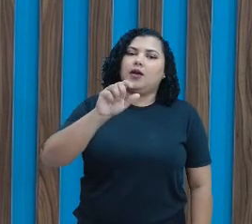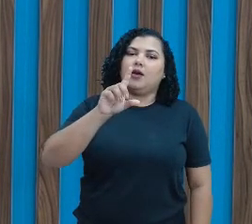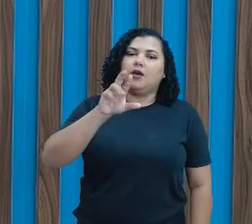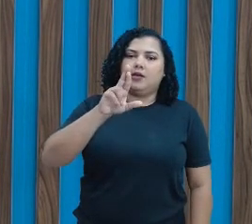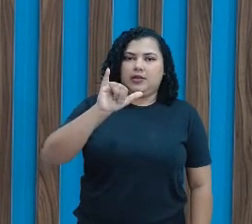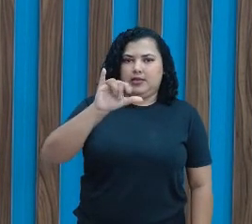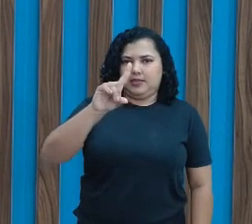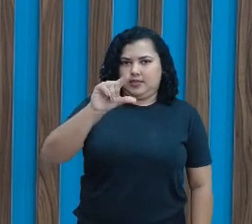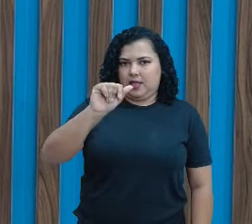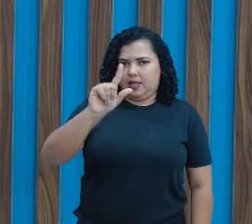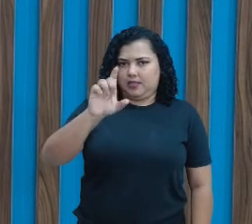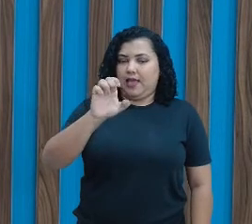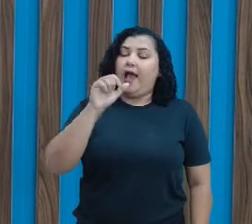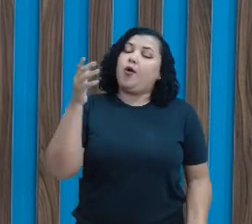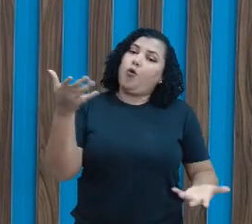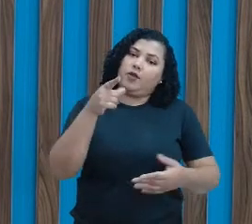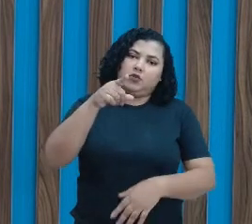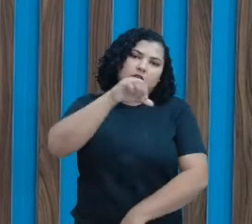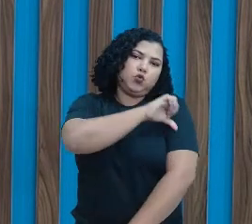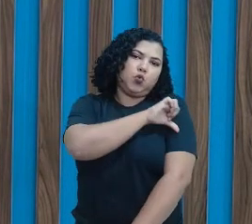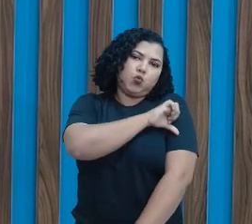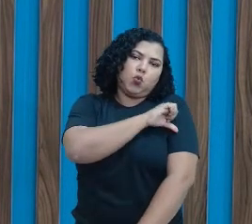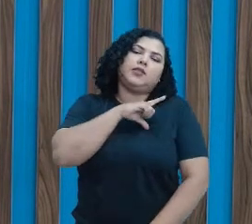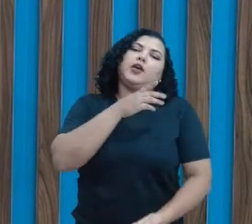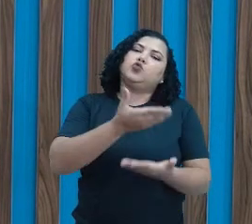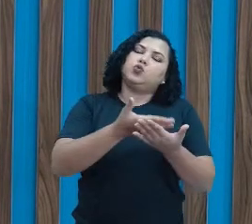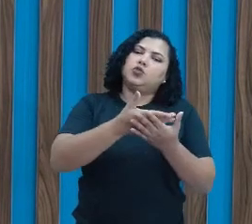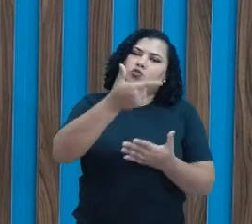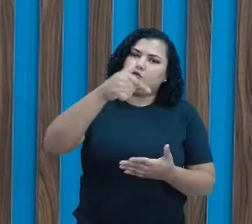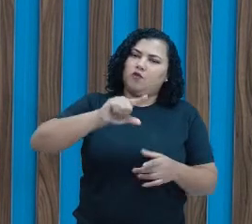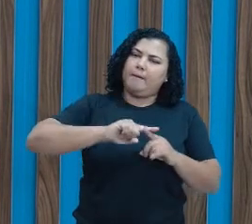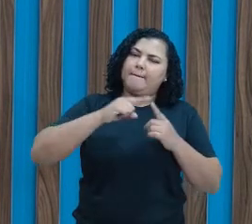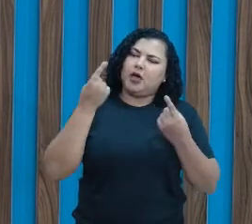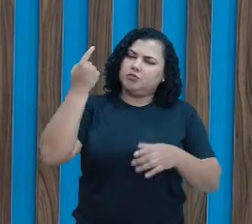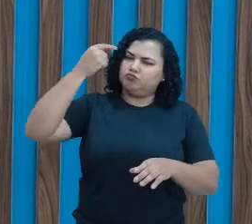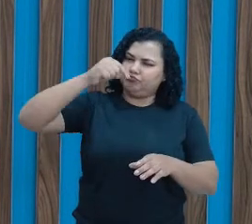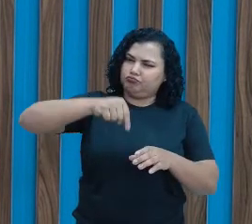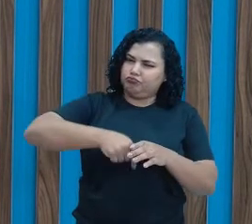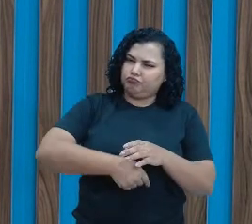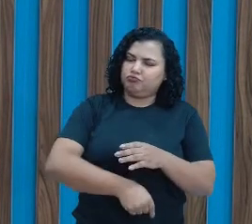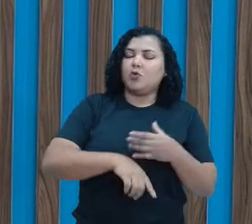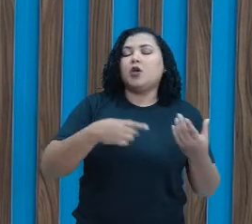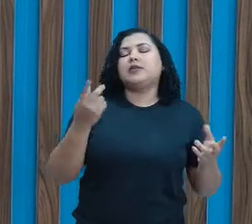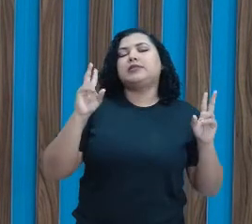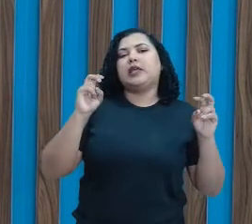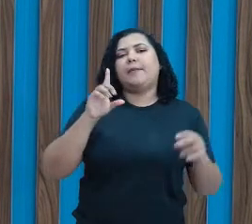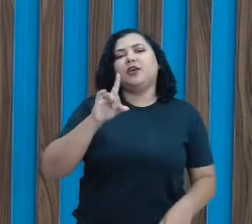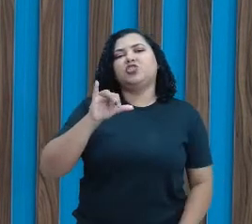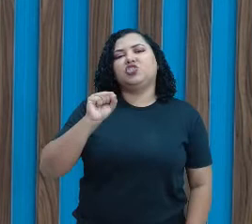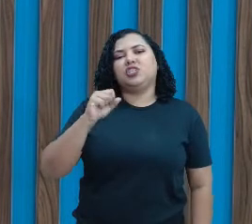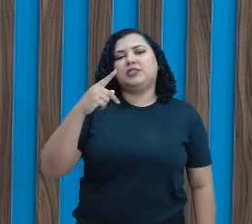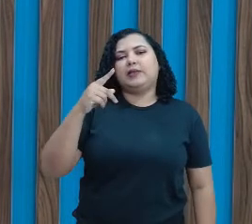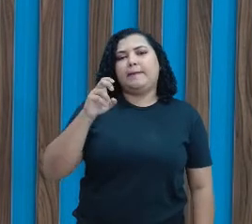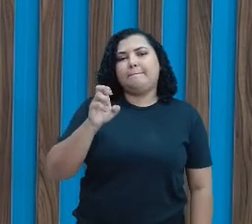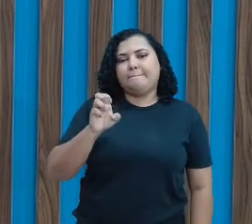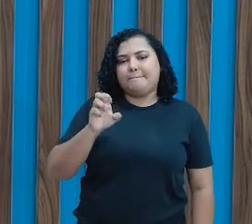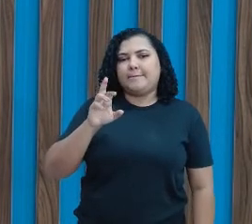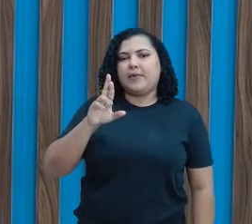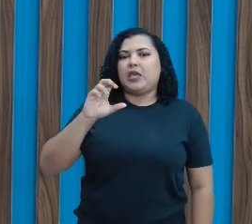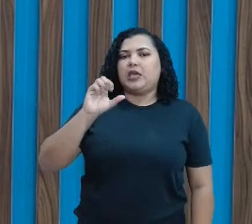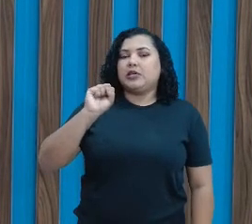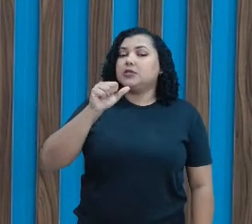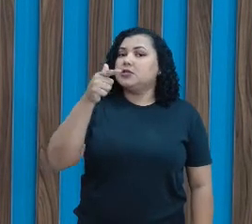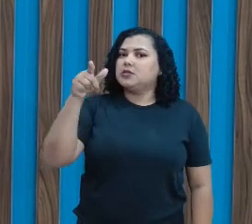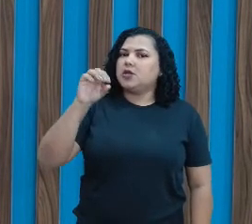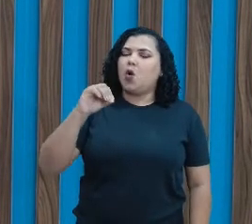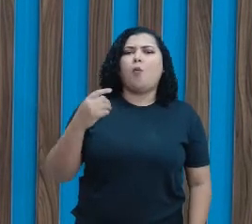vocês agora no nono ano estar vendo esse conteúdo de novo, mas agora aprofundando com a dispersão, desde o sexto, por exemplo, a gente